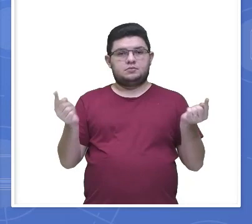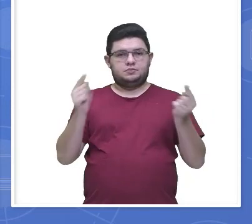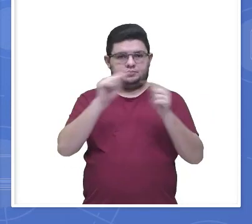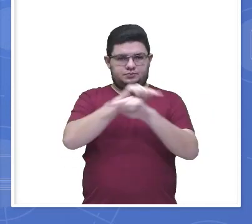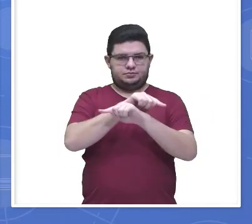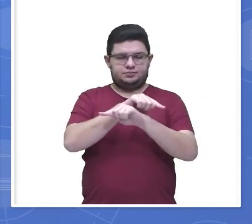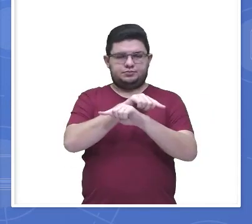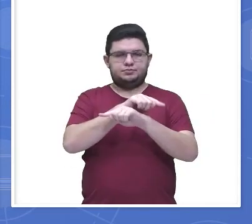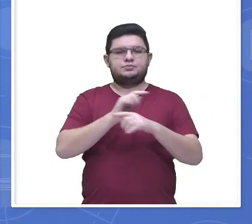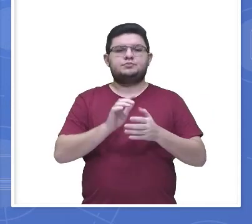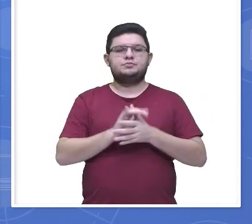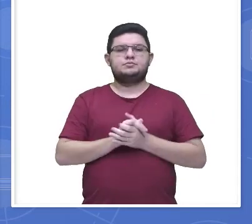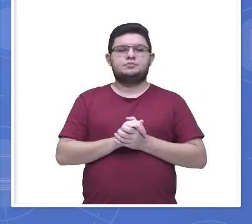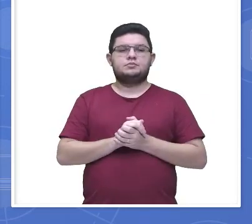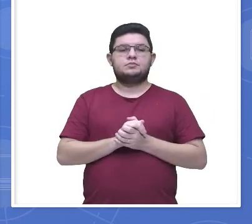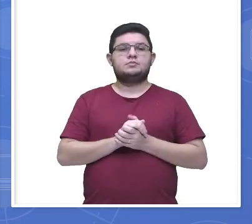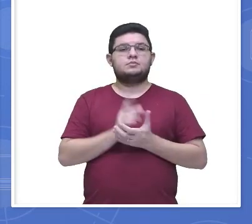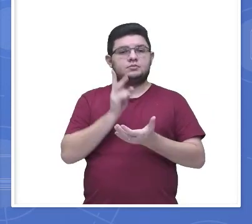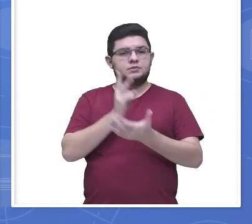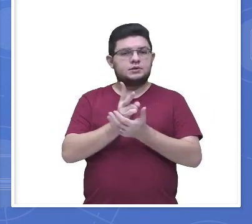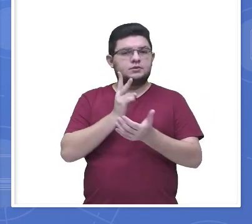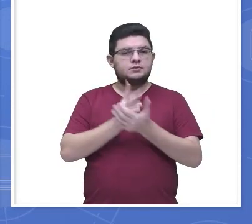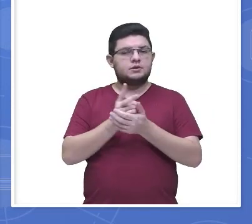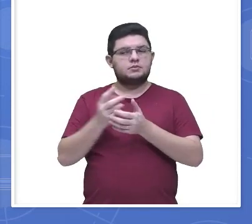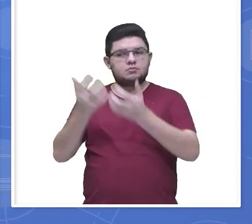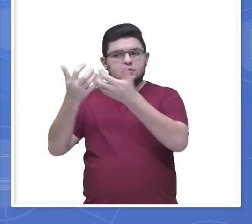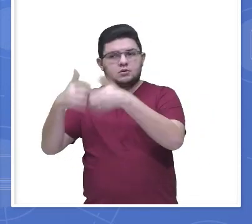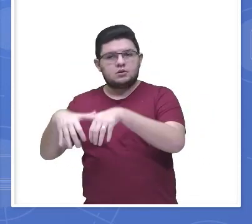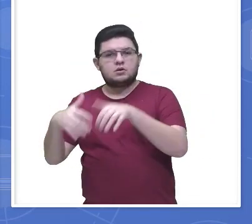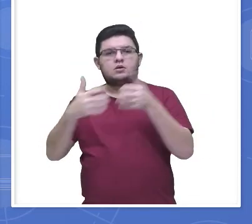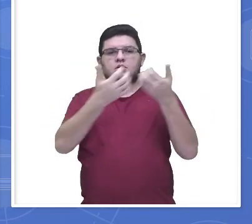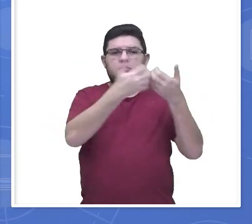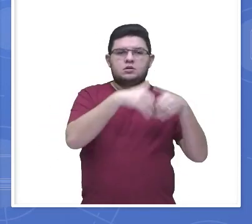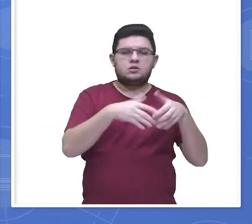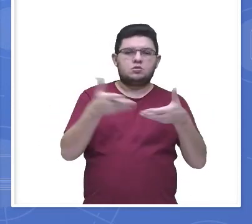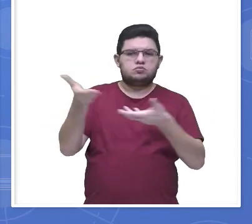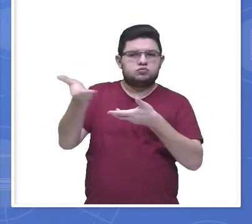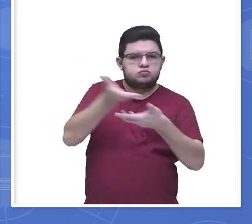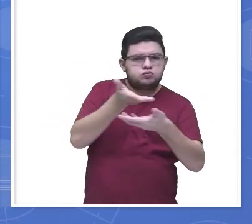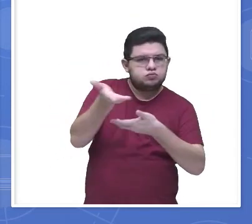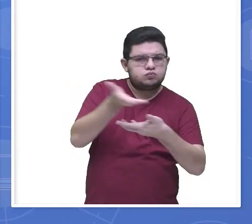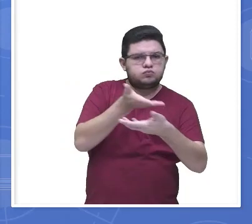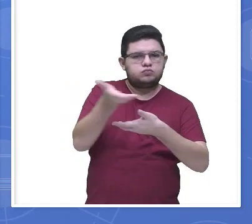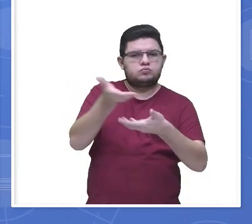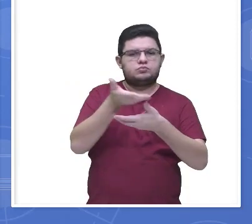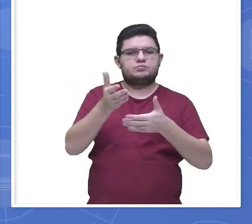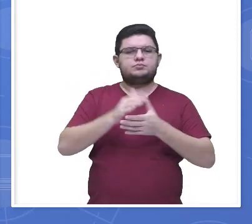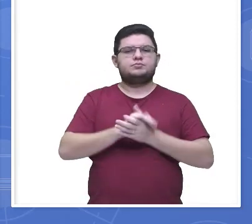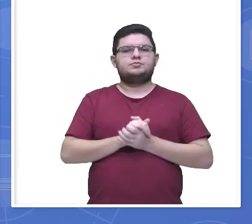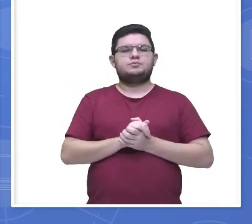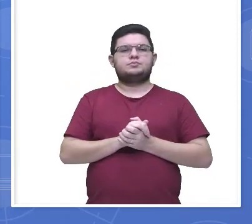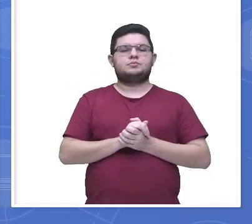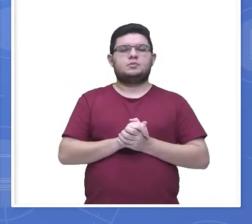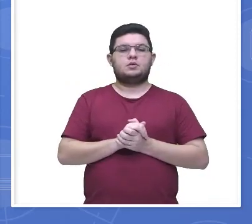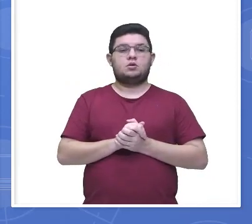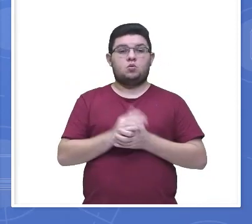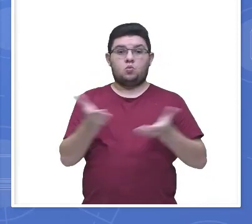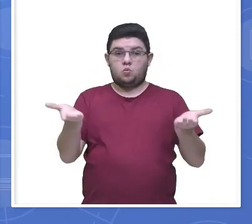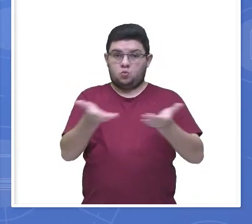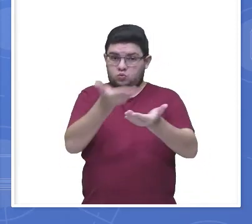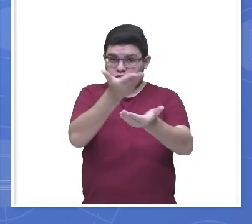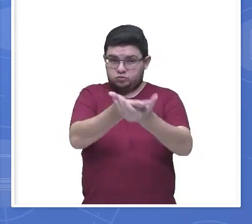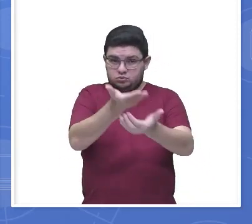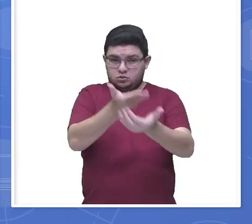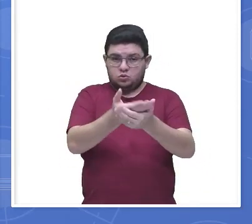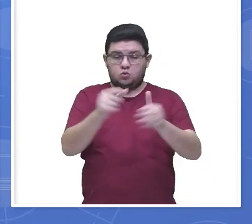desse outro. Então, eles vão estar sempre agindo ali de maneira integrada, certo? Então, olha só, nessa aula de hoje a gente estudou um